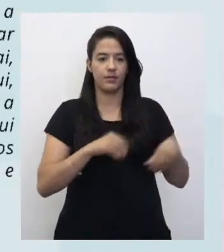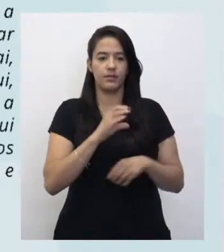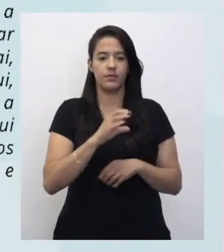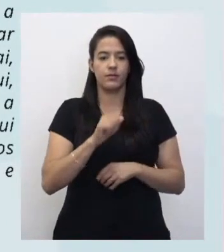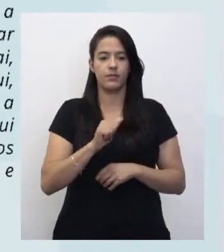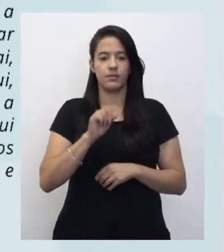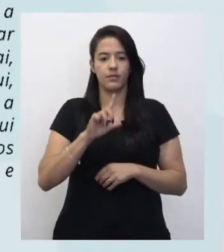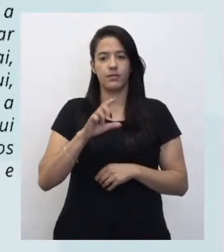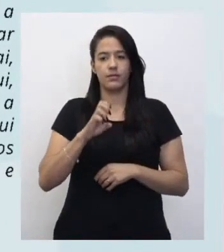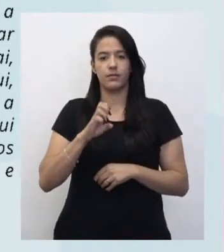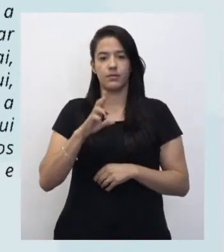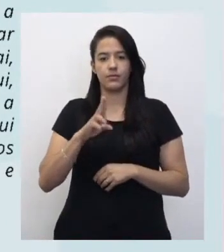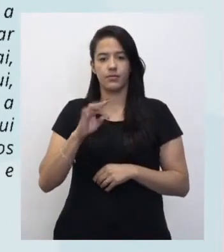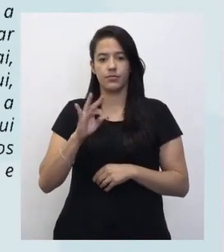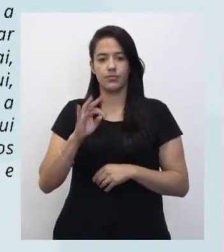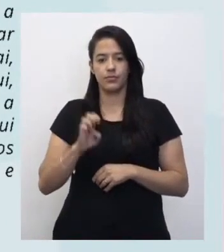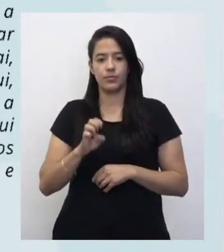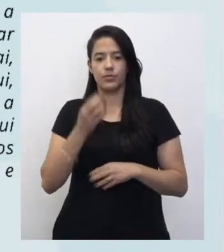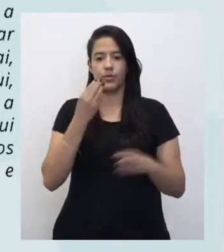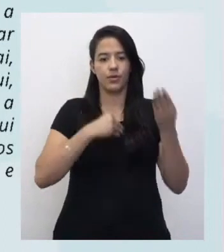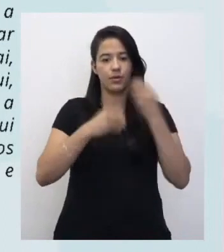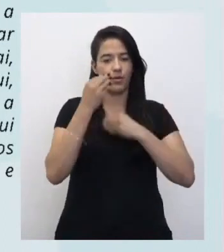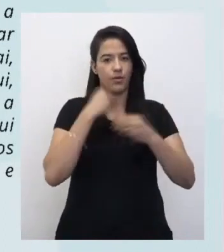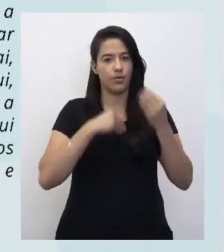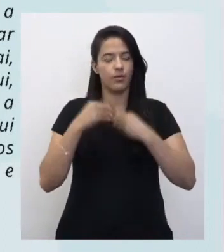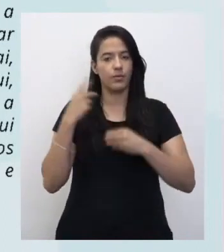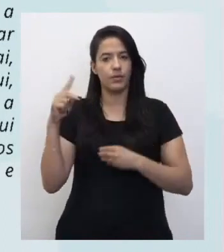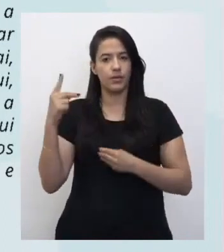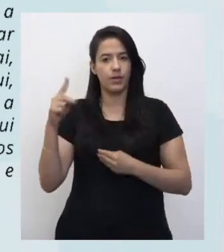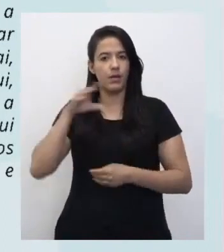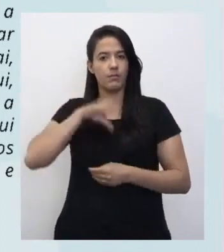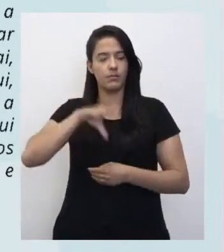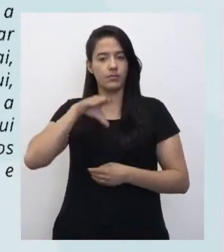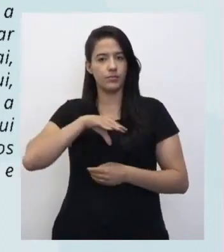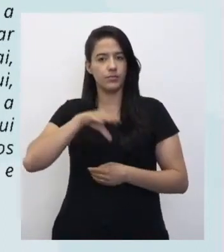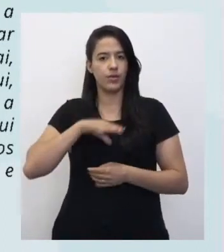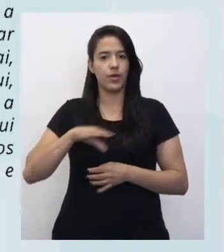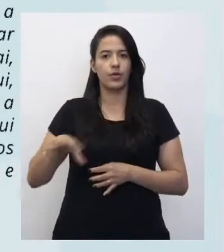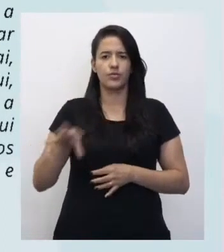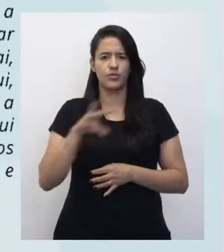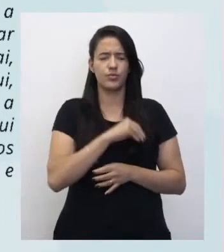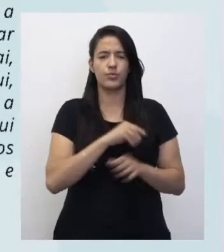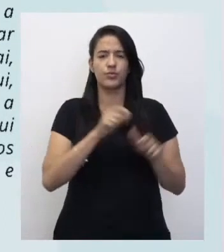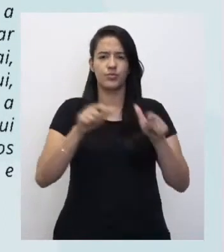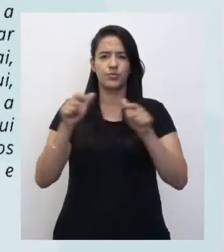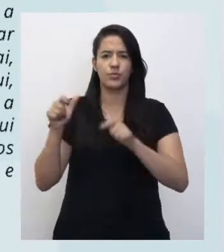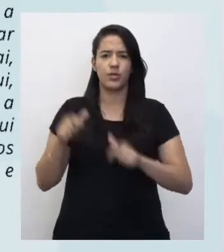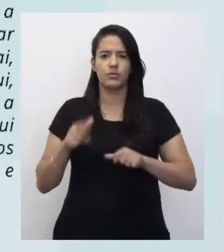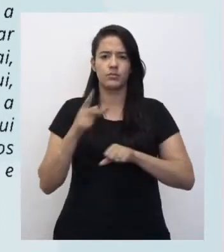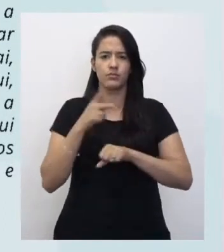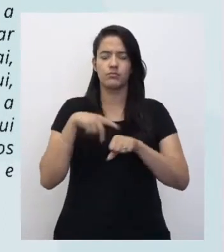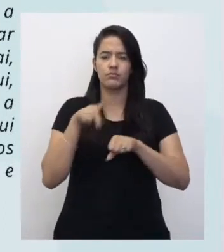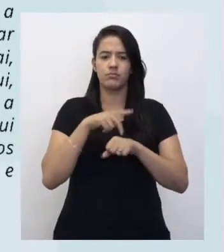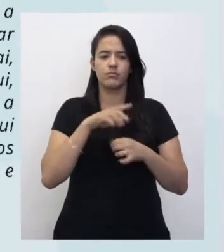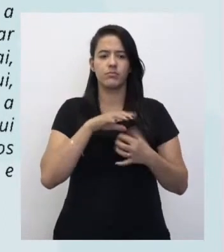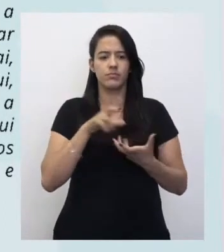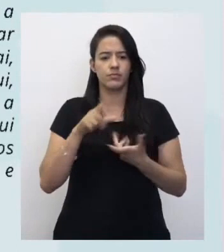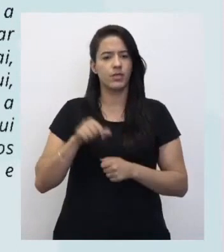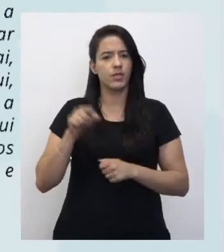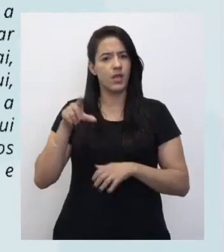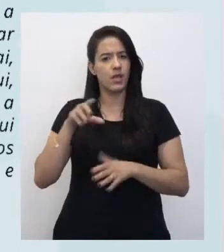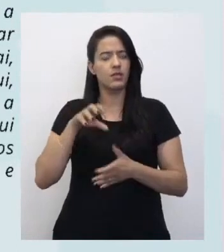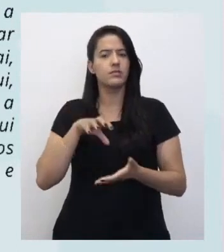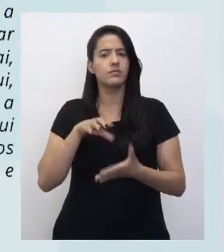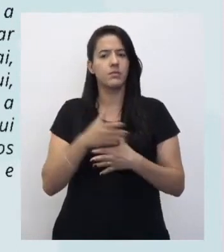a especiaria que se come em Portugal e em todas as províncias do mundo, vão também desta cidade